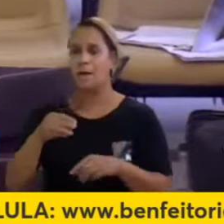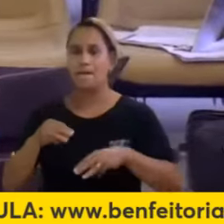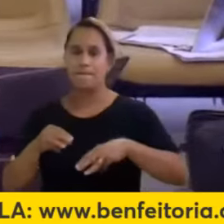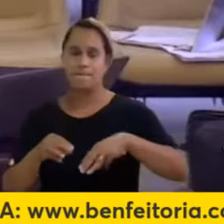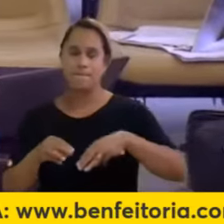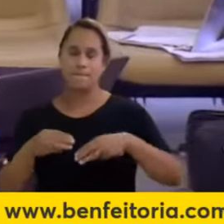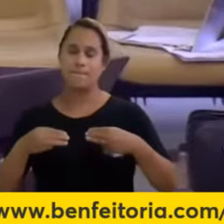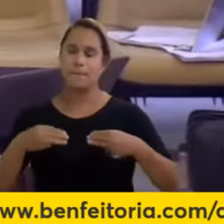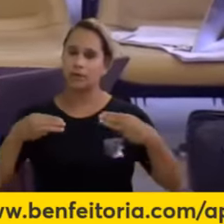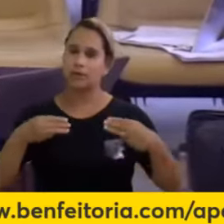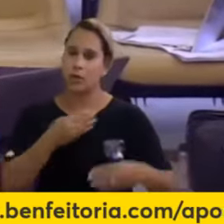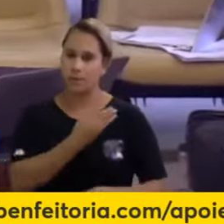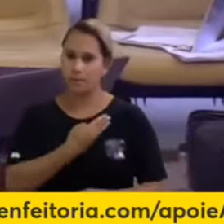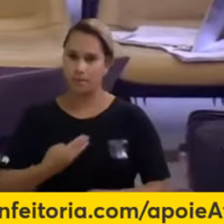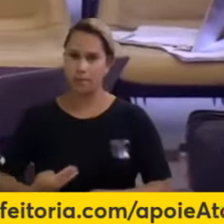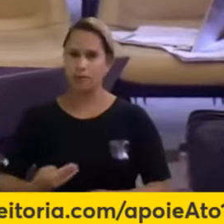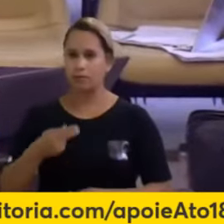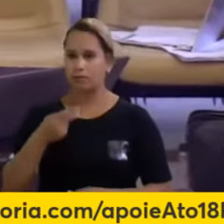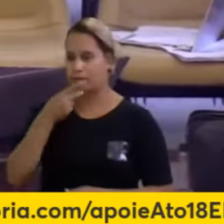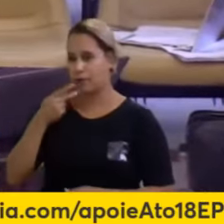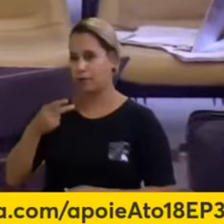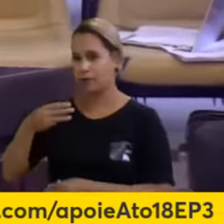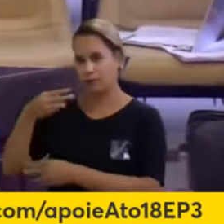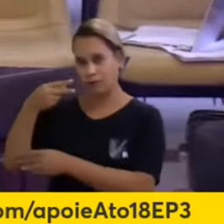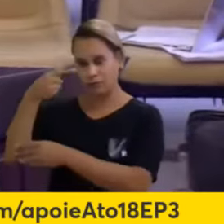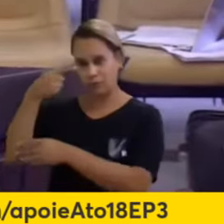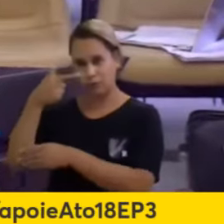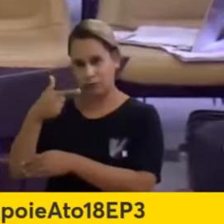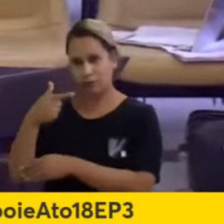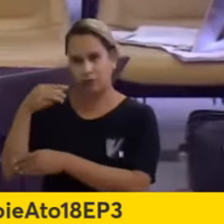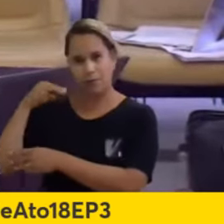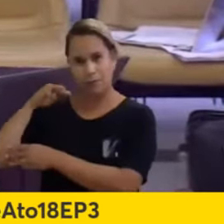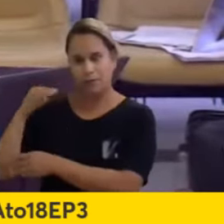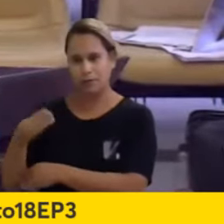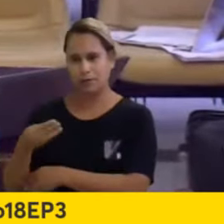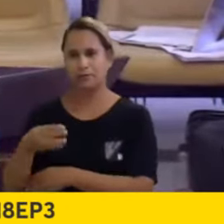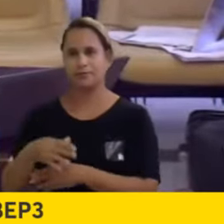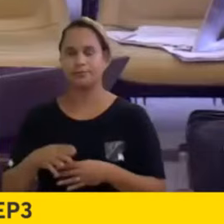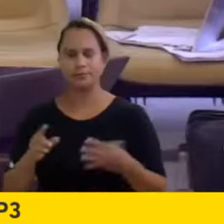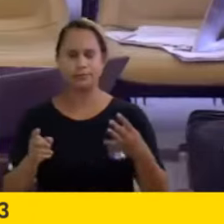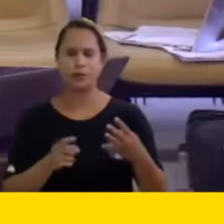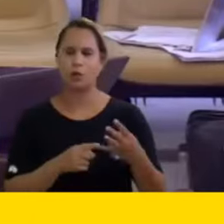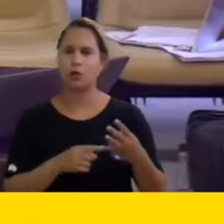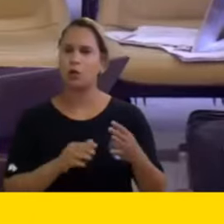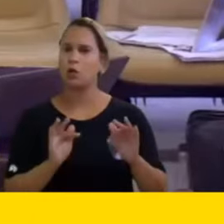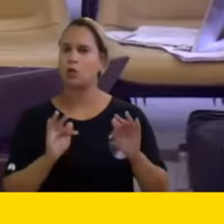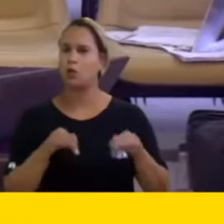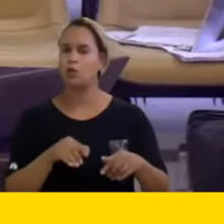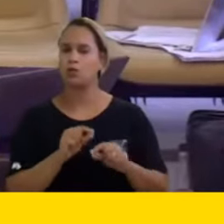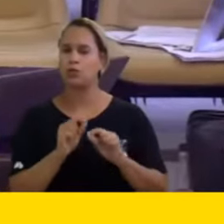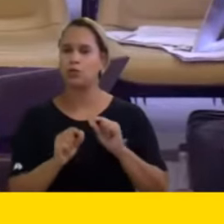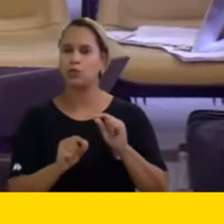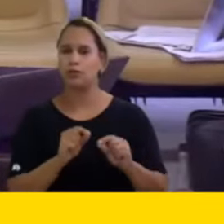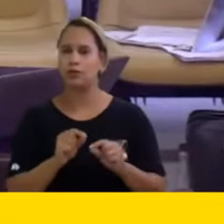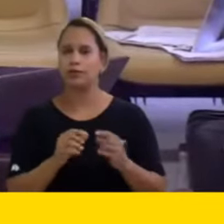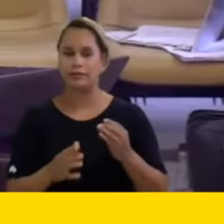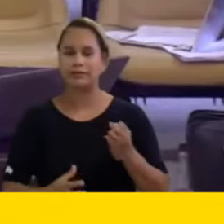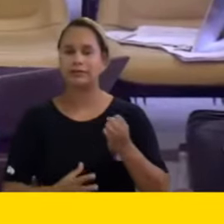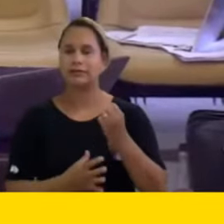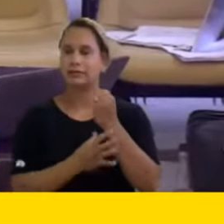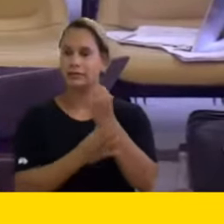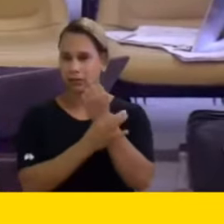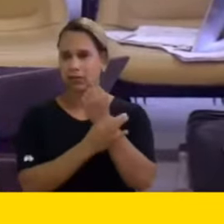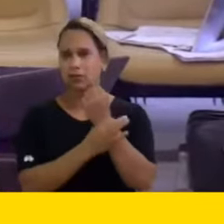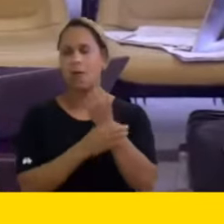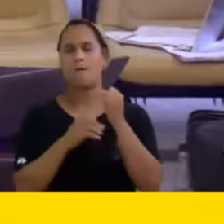disso também por fim o último critério benefício eleitoral com todo respeito segurança pode desequilibrar